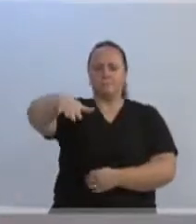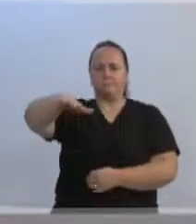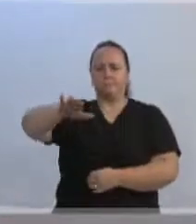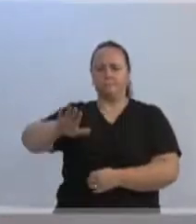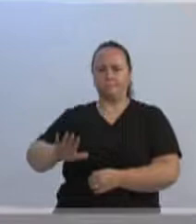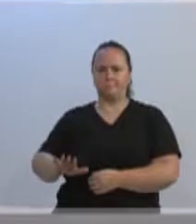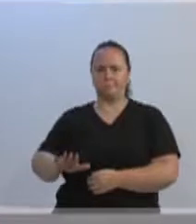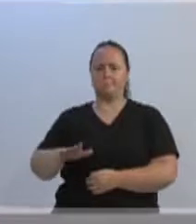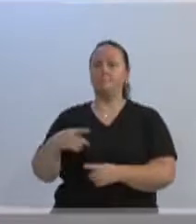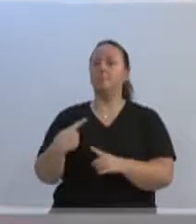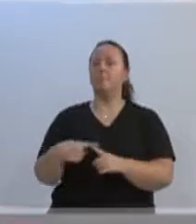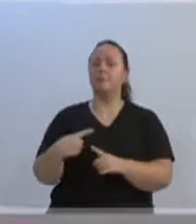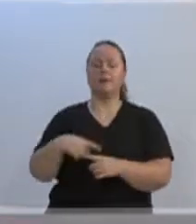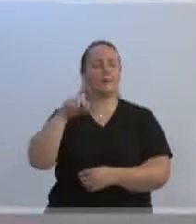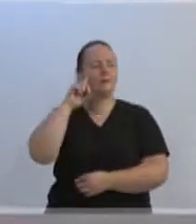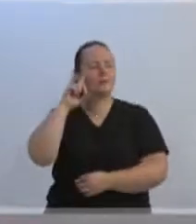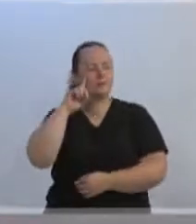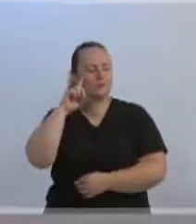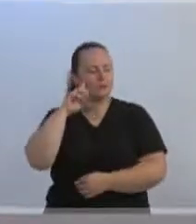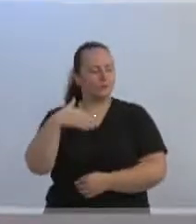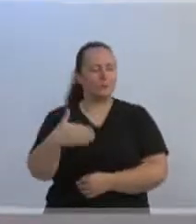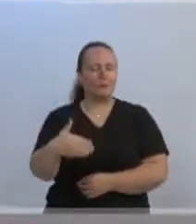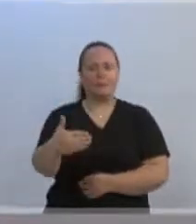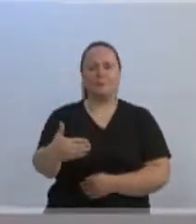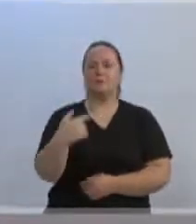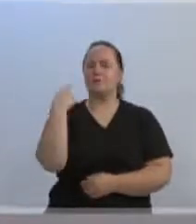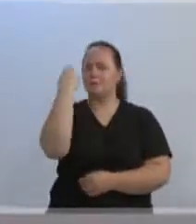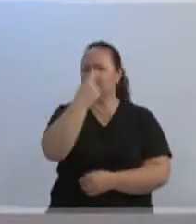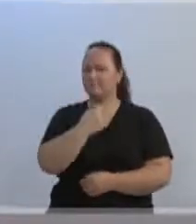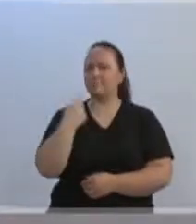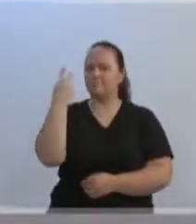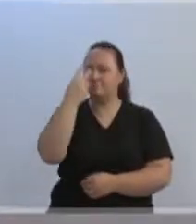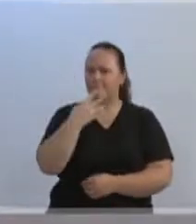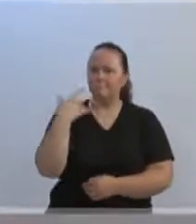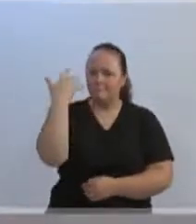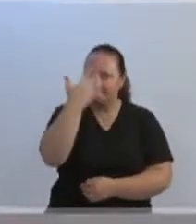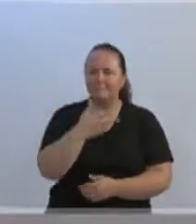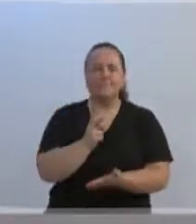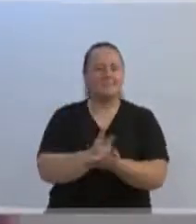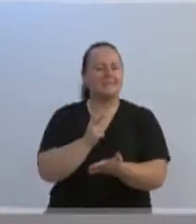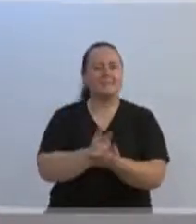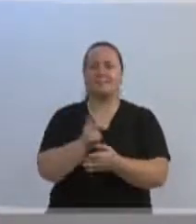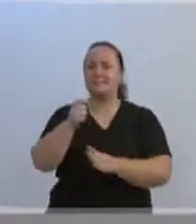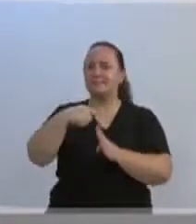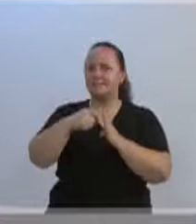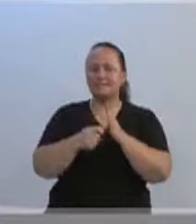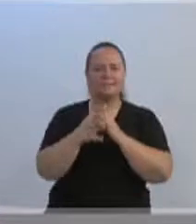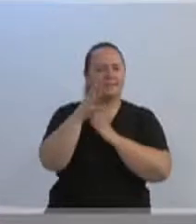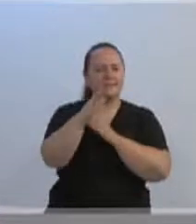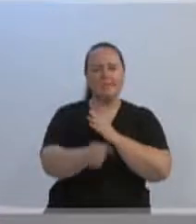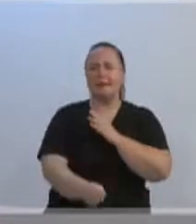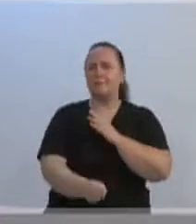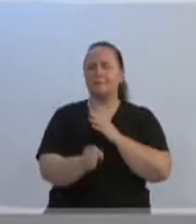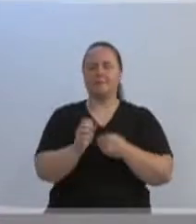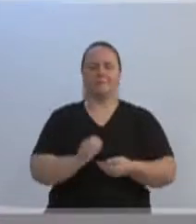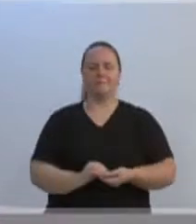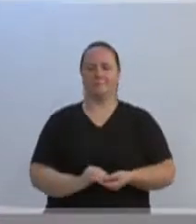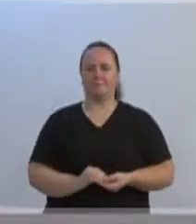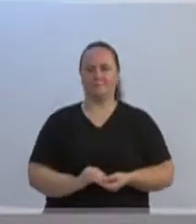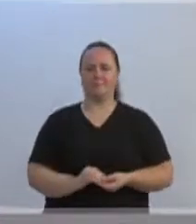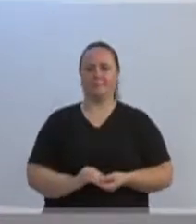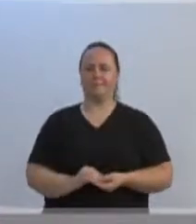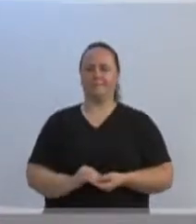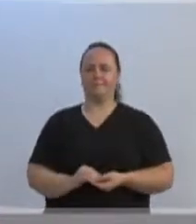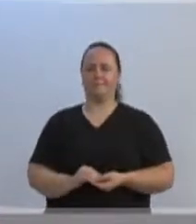permanece ali todo dia 24 horas por dia ou seja o mês inteiro os 12 meses do ano é